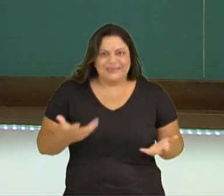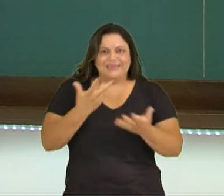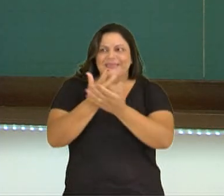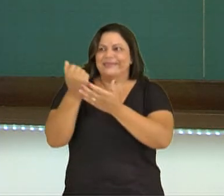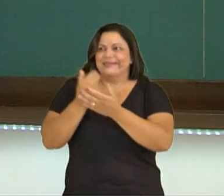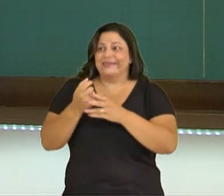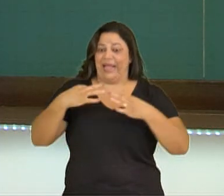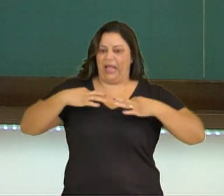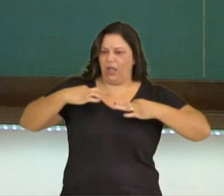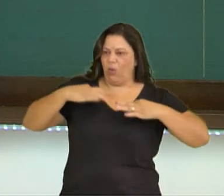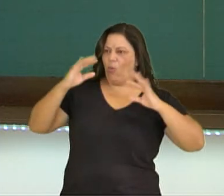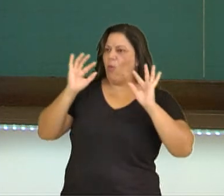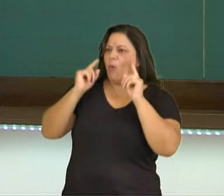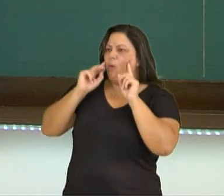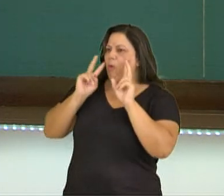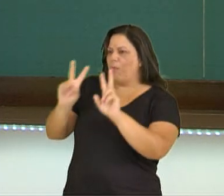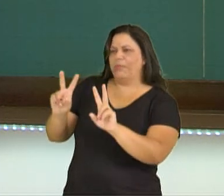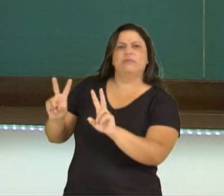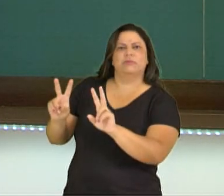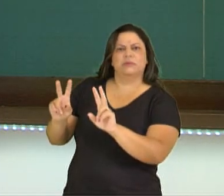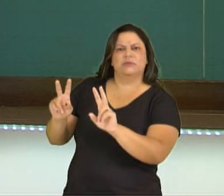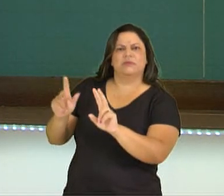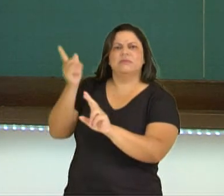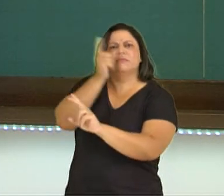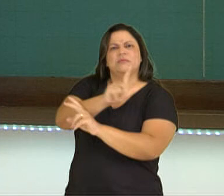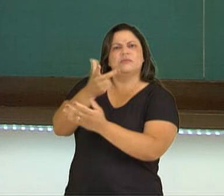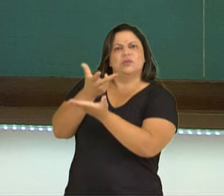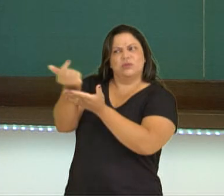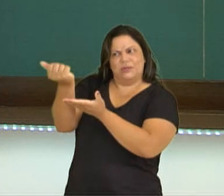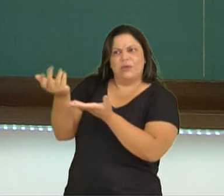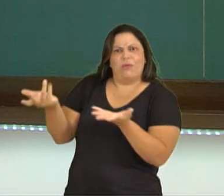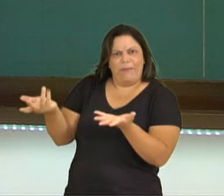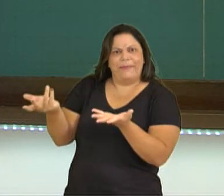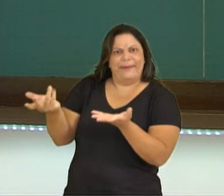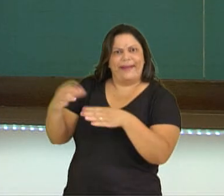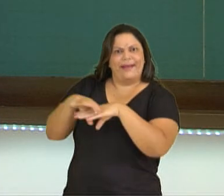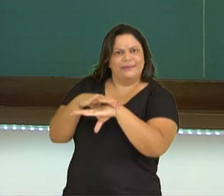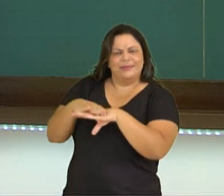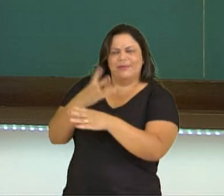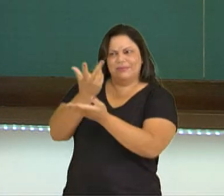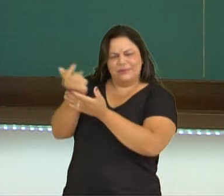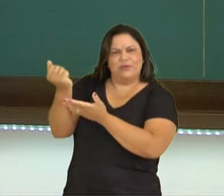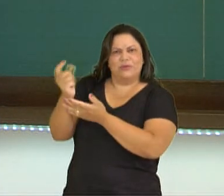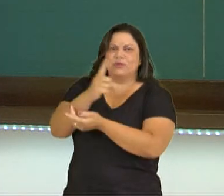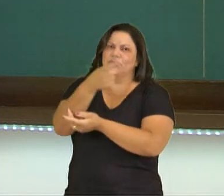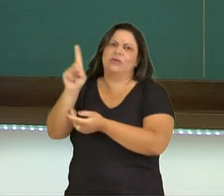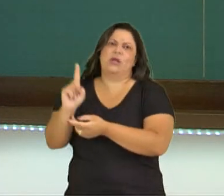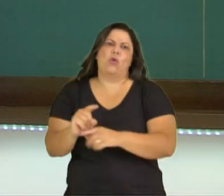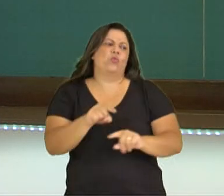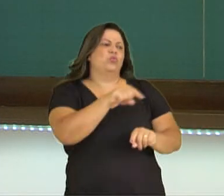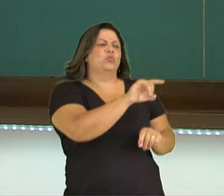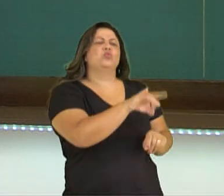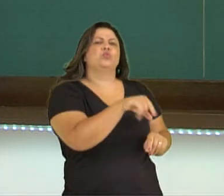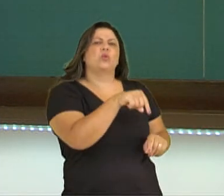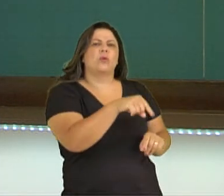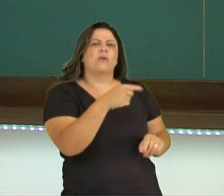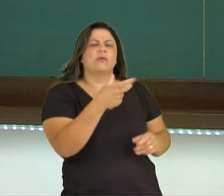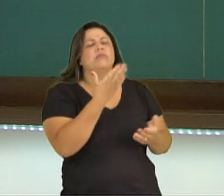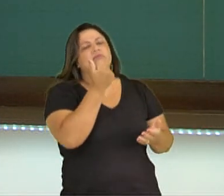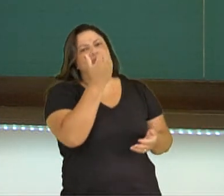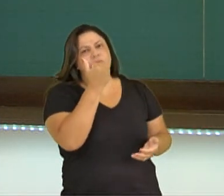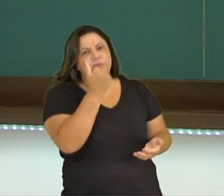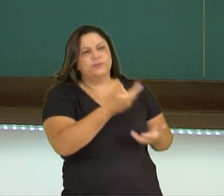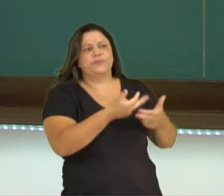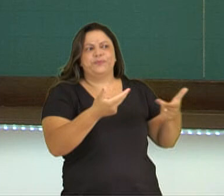as roupas que ela acha bonitas, os calçados, enfim? Ou não? Só consegue comprar o alimento e não consegue comprar nem roupa.